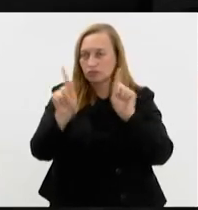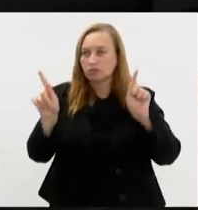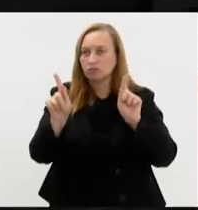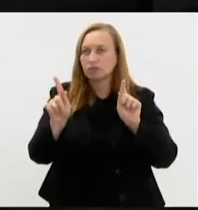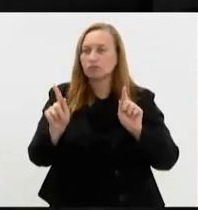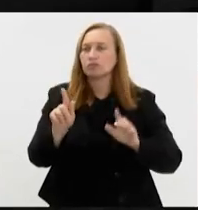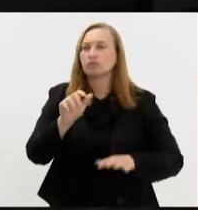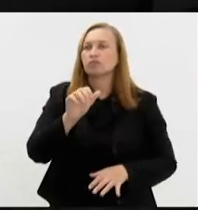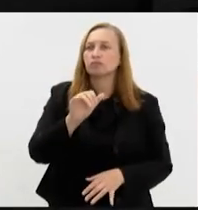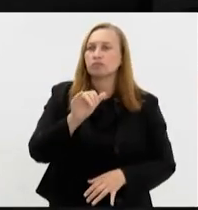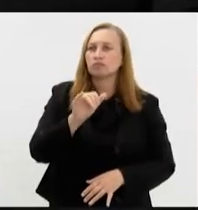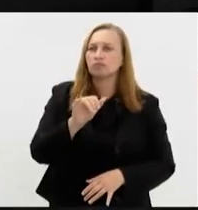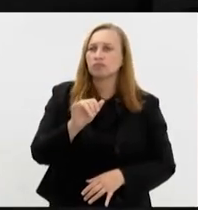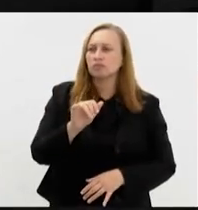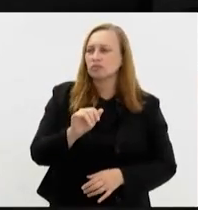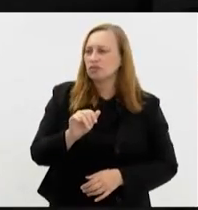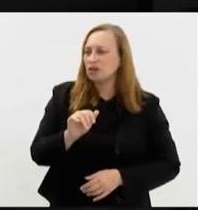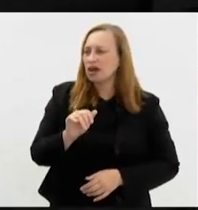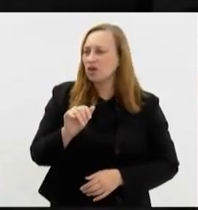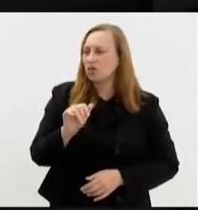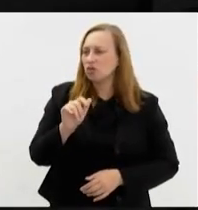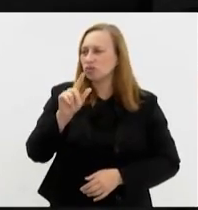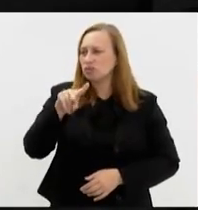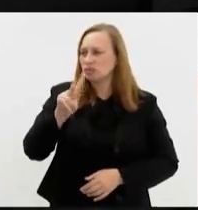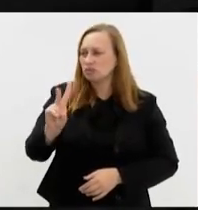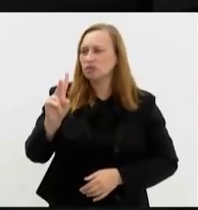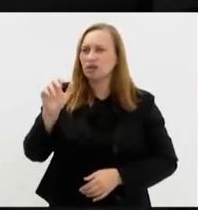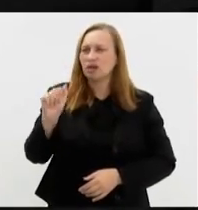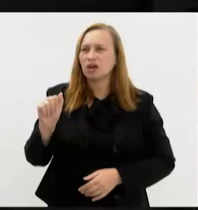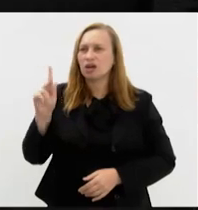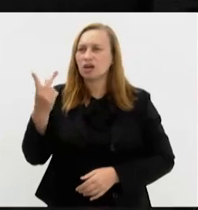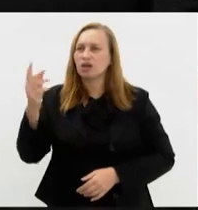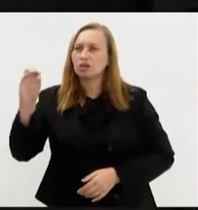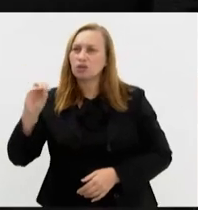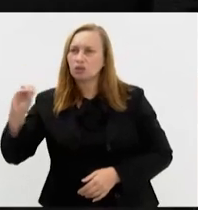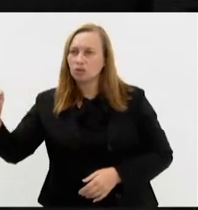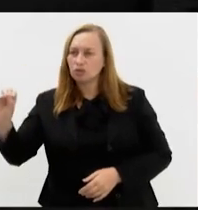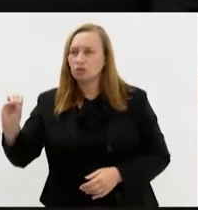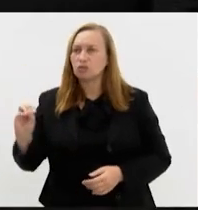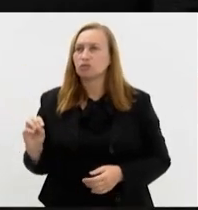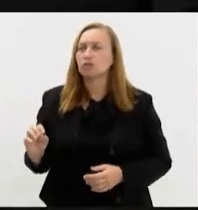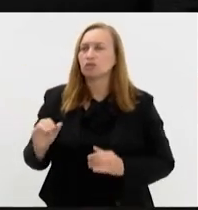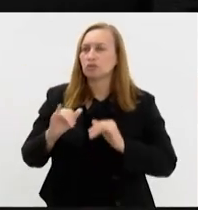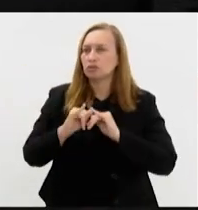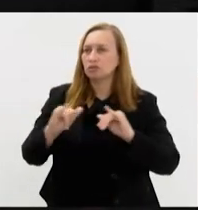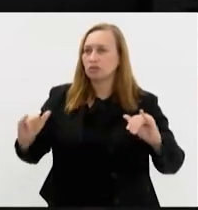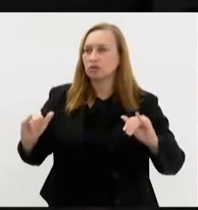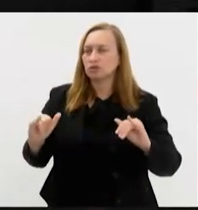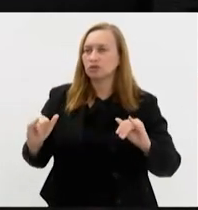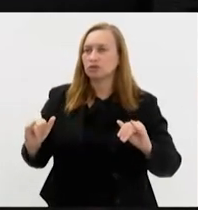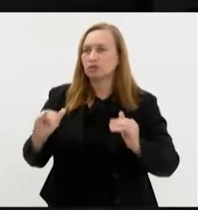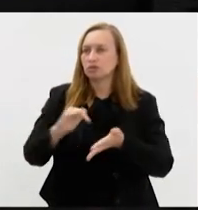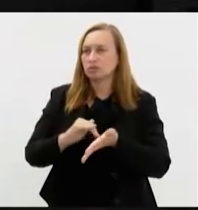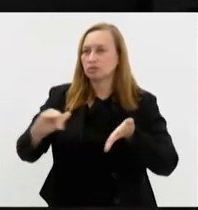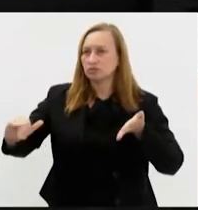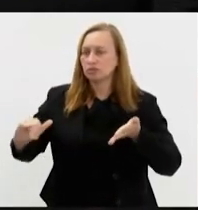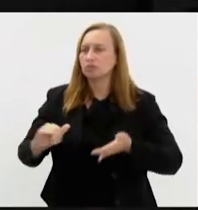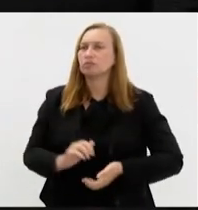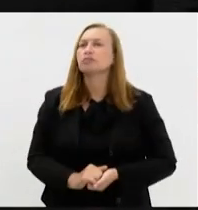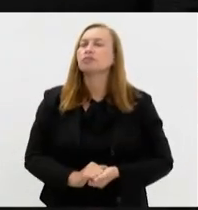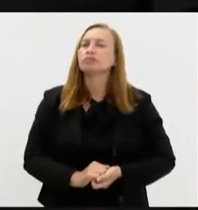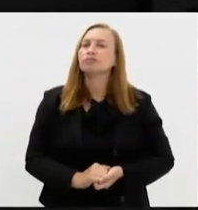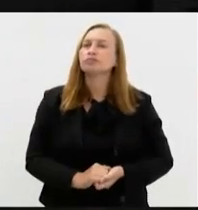patrono de dois candidatos majoritários à época né Eh um aqui na capital e outro enfim